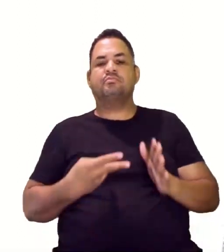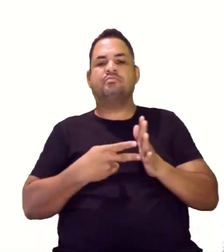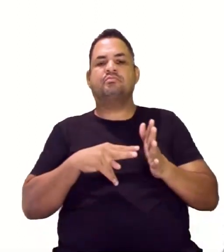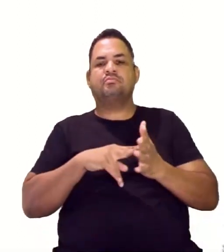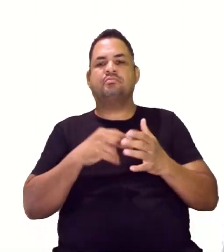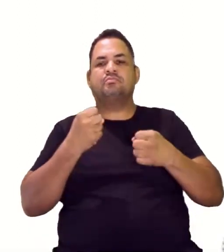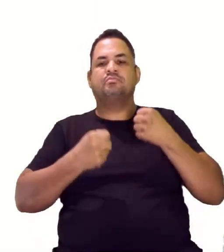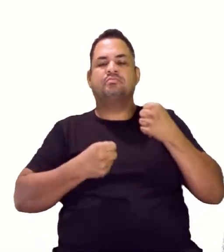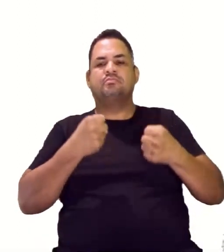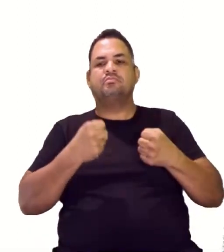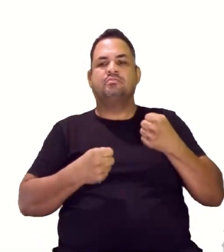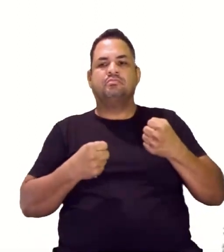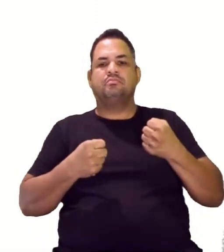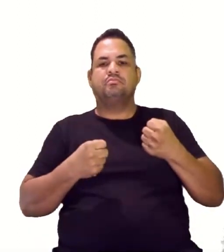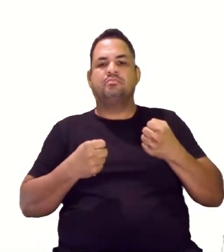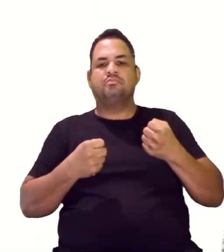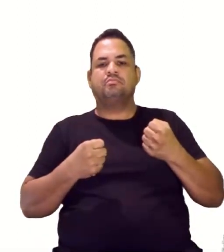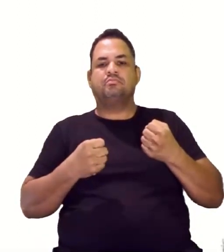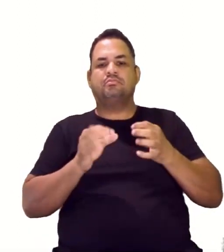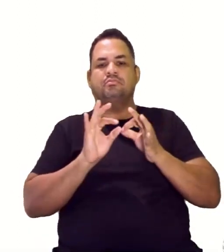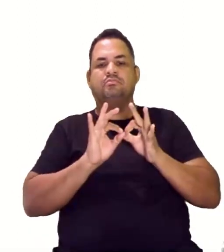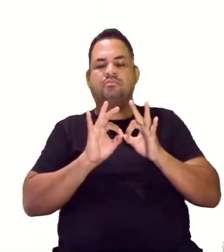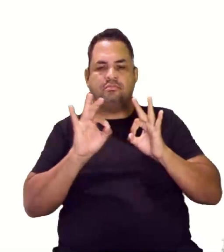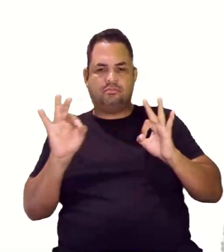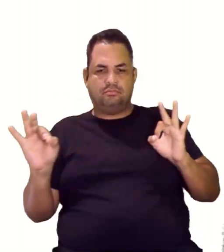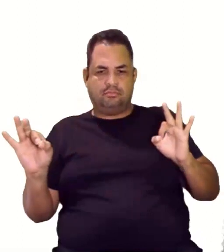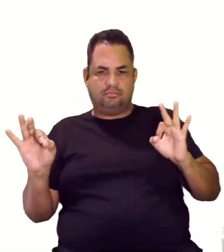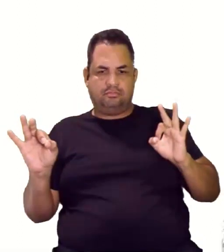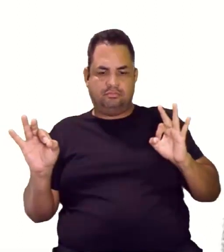Que o carro está numa